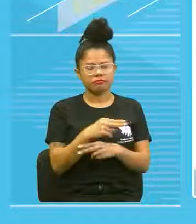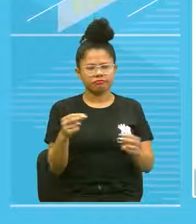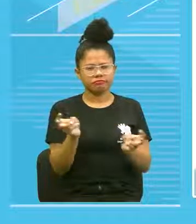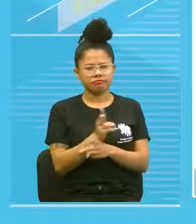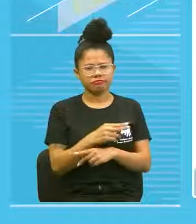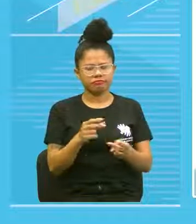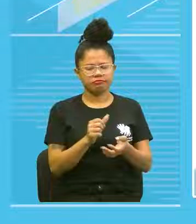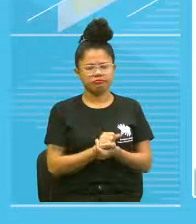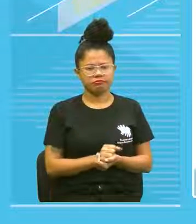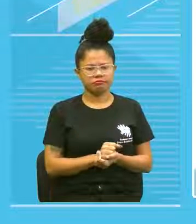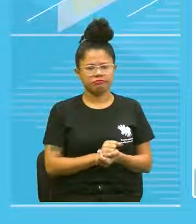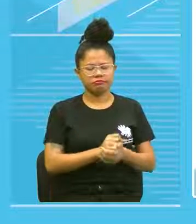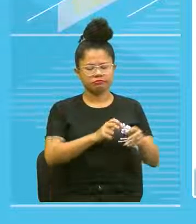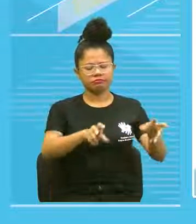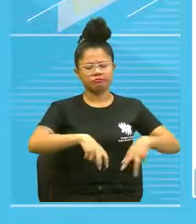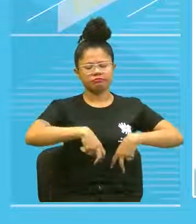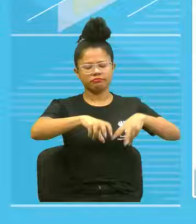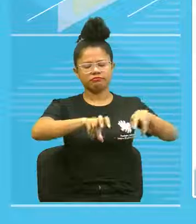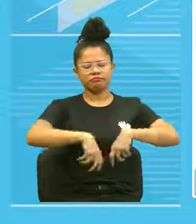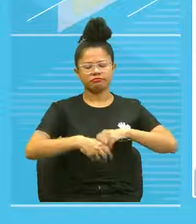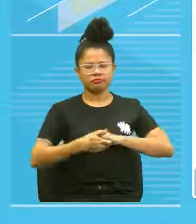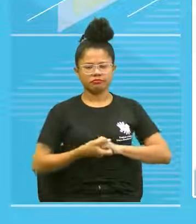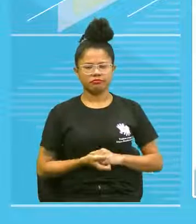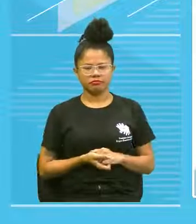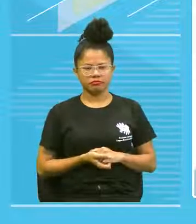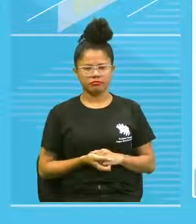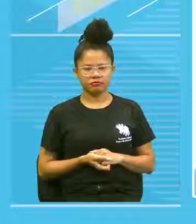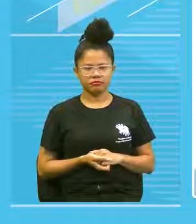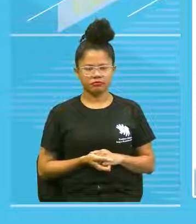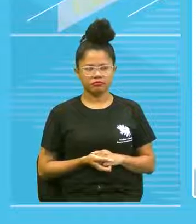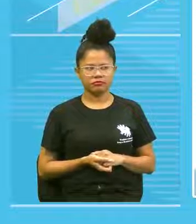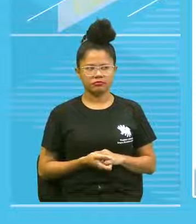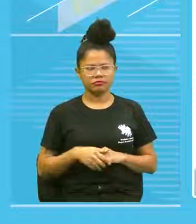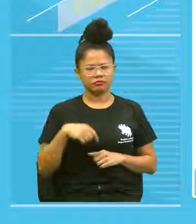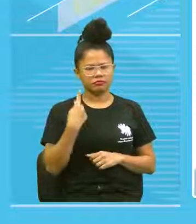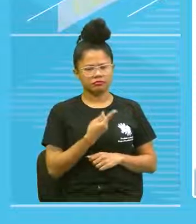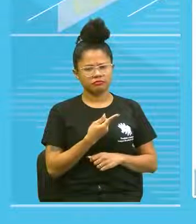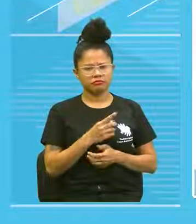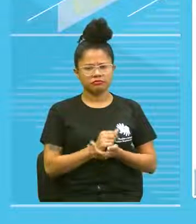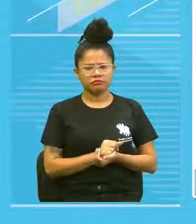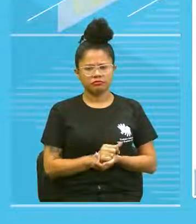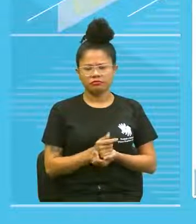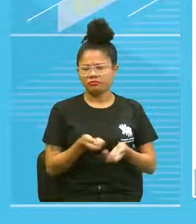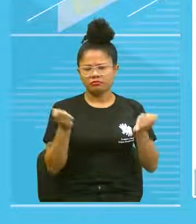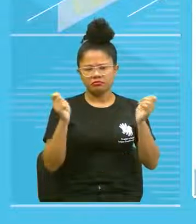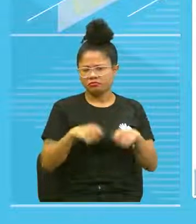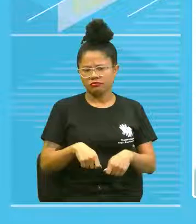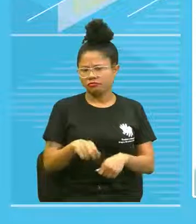e agrícola já era para nós